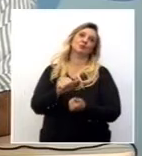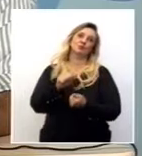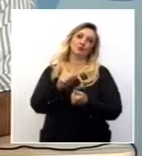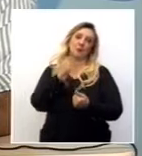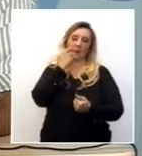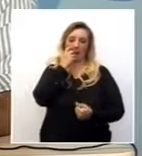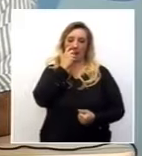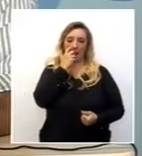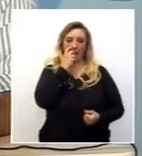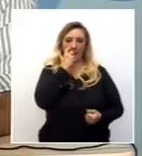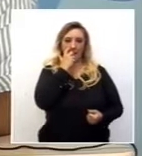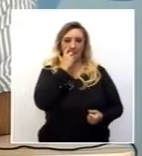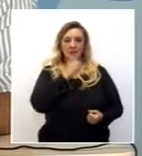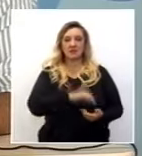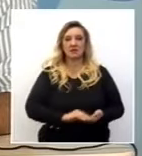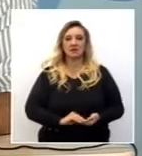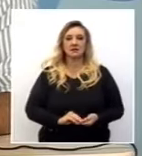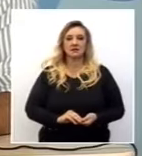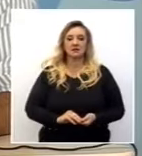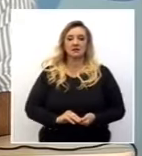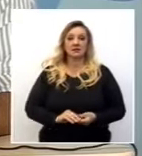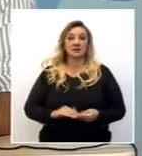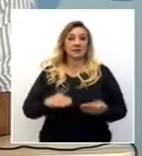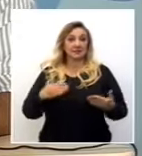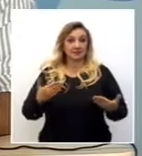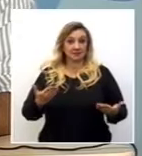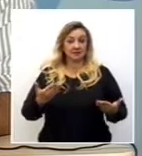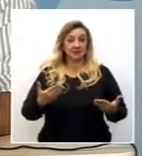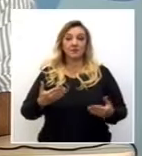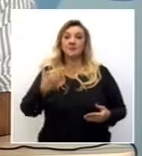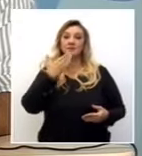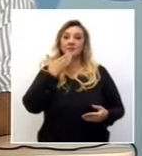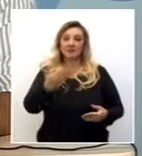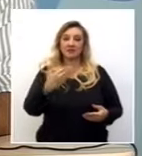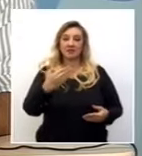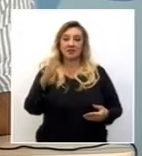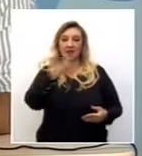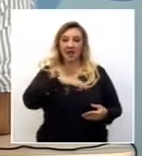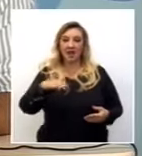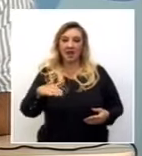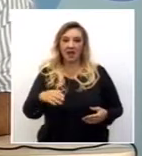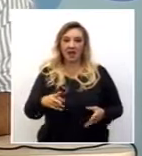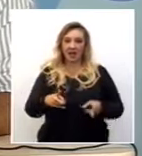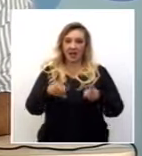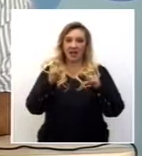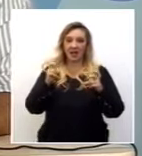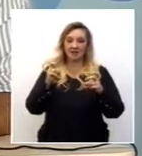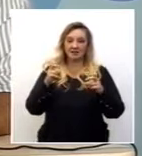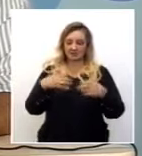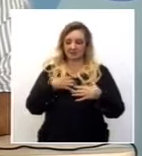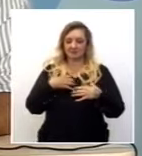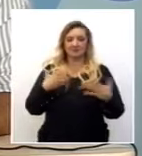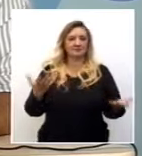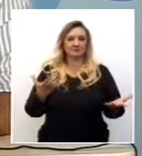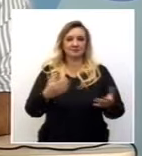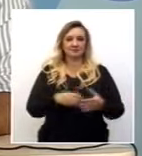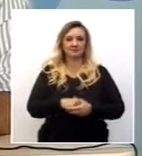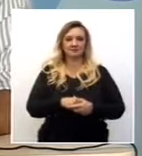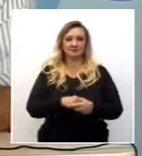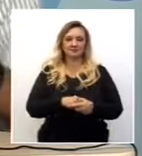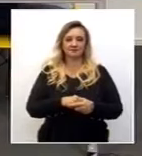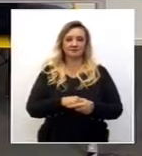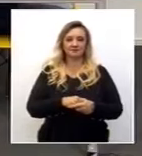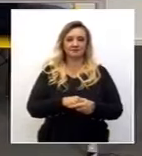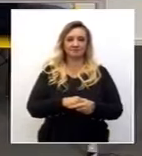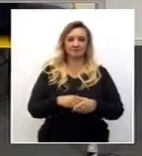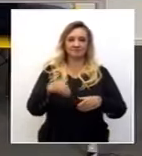não é isso? Então, de repente, pedir para os alunos observarem essas situações